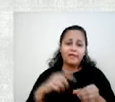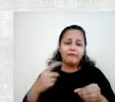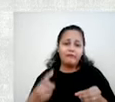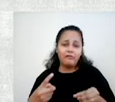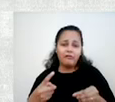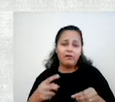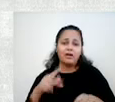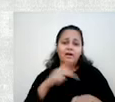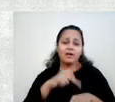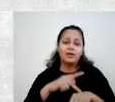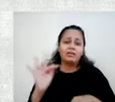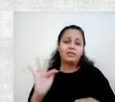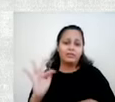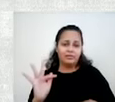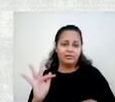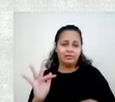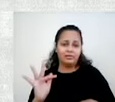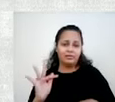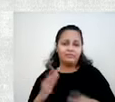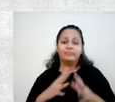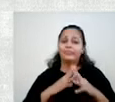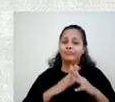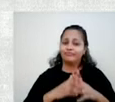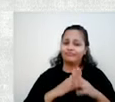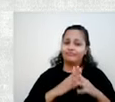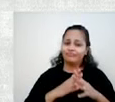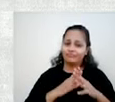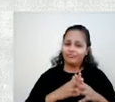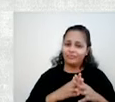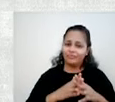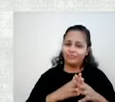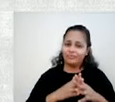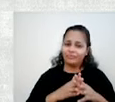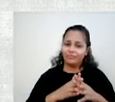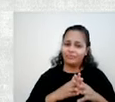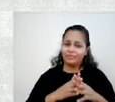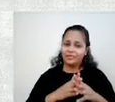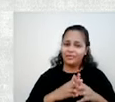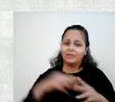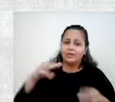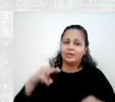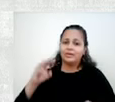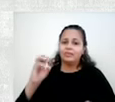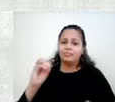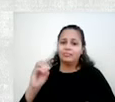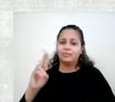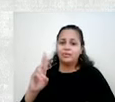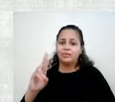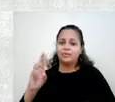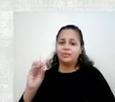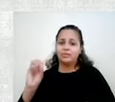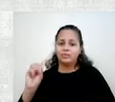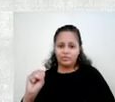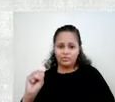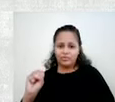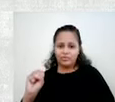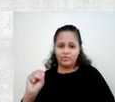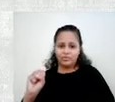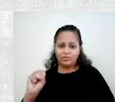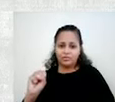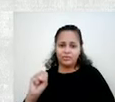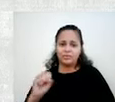O conflito entre cristãos e muçulmanos, né, chamados de mouros na Península Ibérica, então na região de